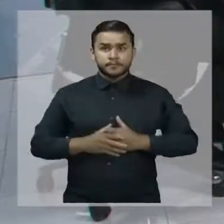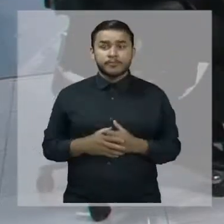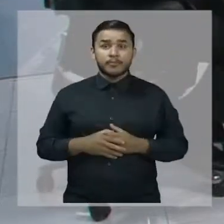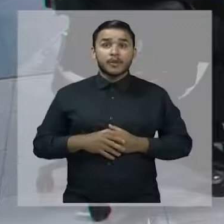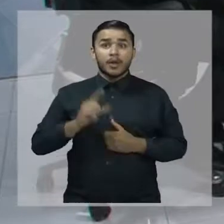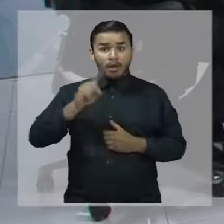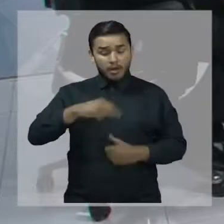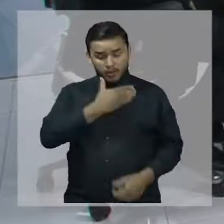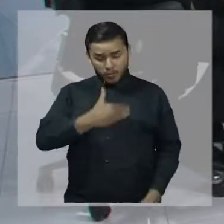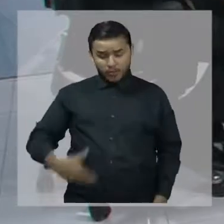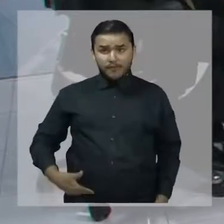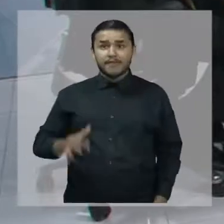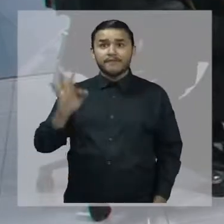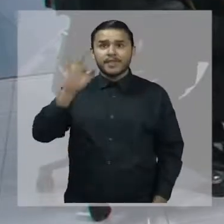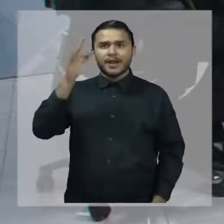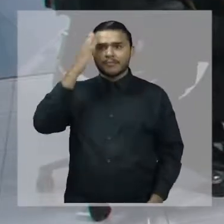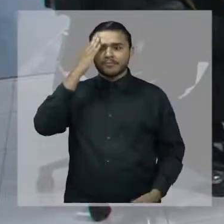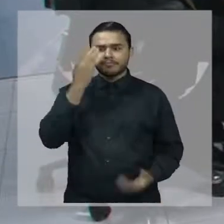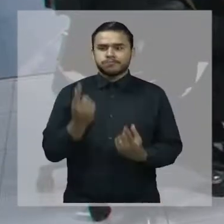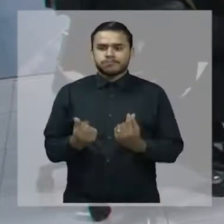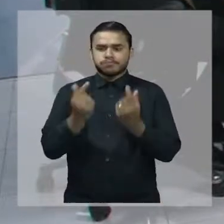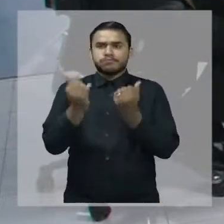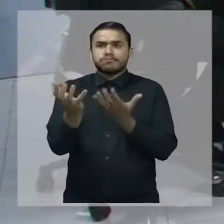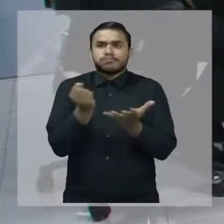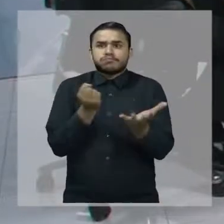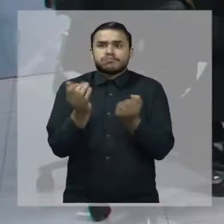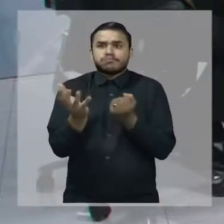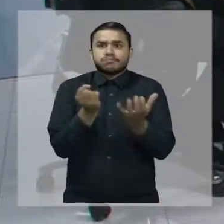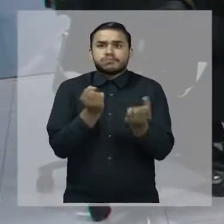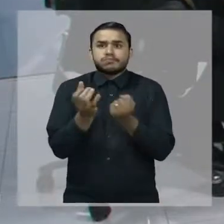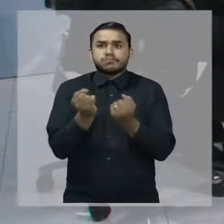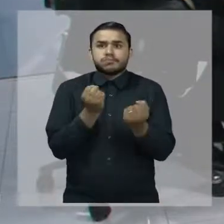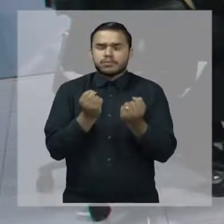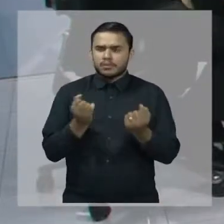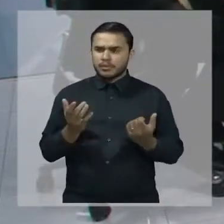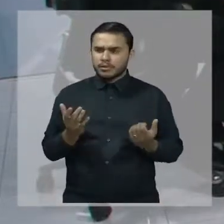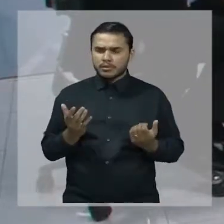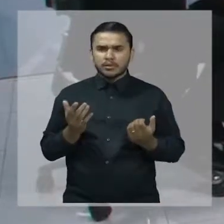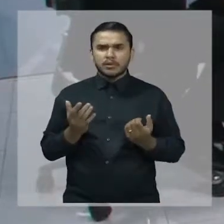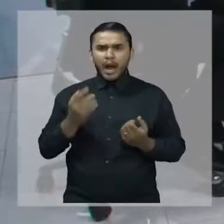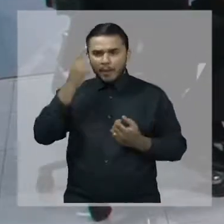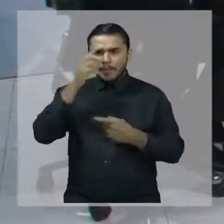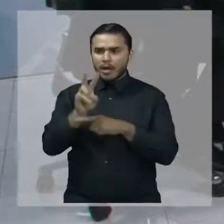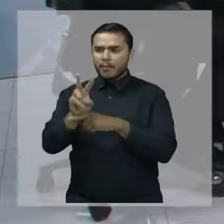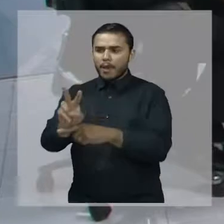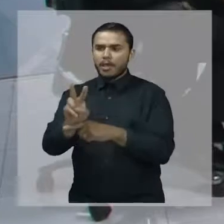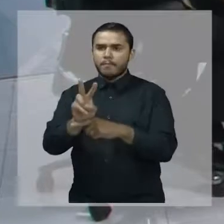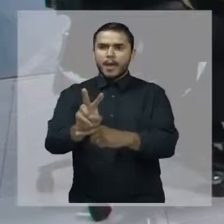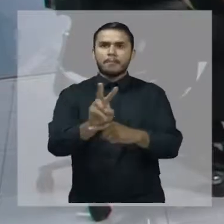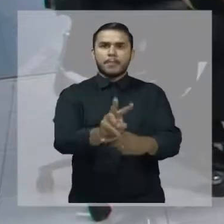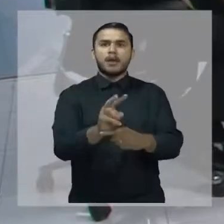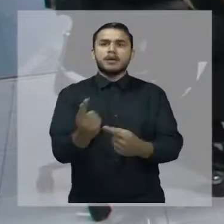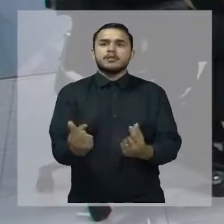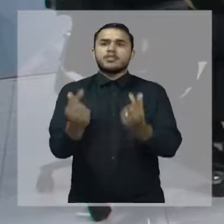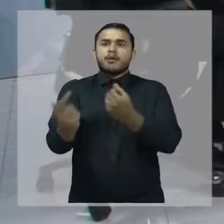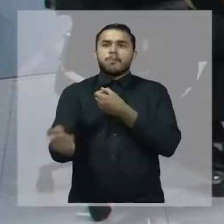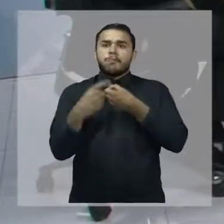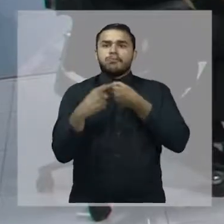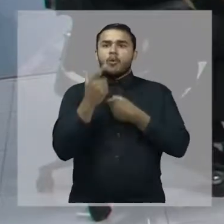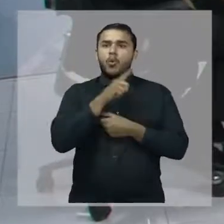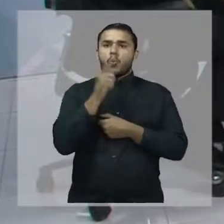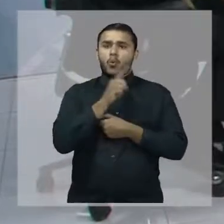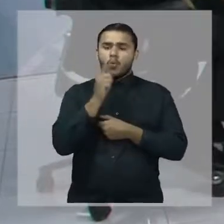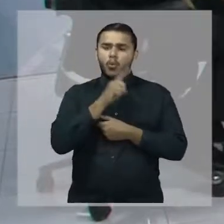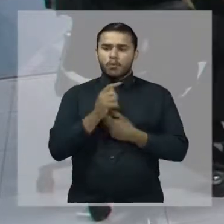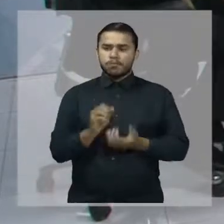República é o Estado. Na época do governo da Dilma, o crédito foi estatizado no Brasil, é uma aberração. Então eu acho que a Constituição,